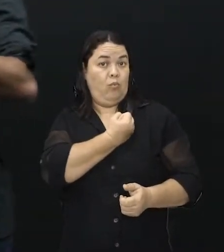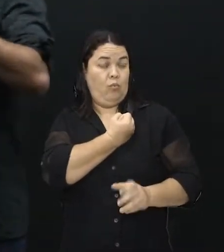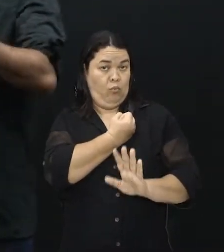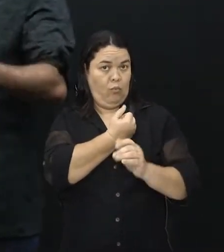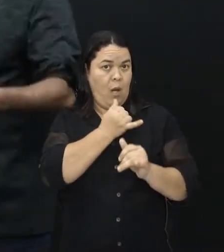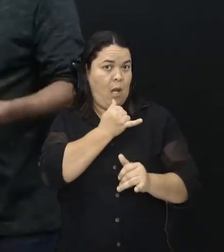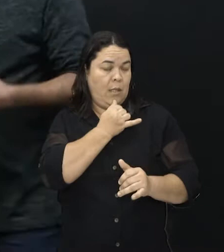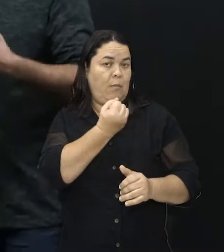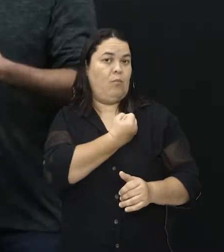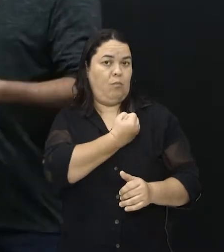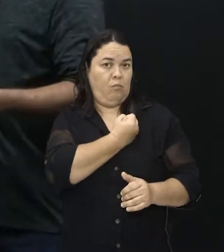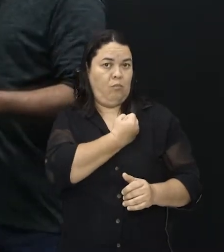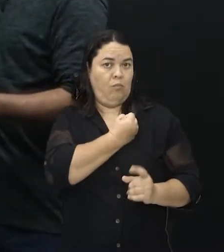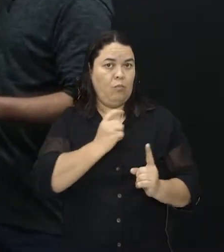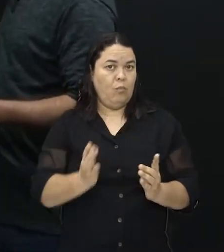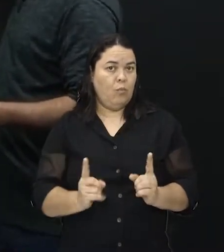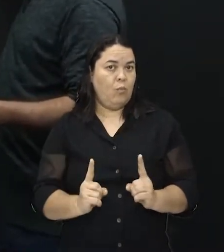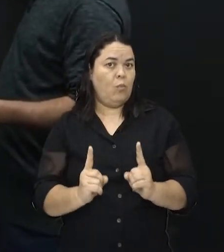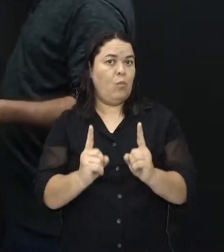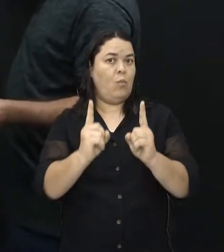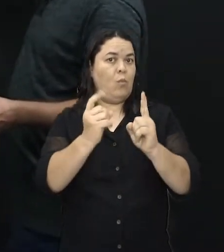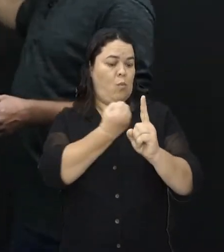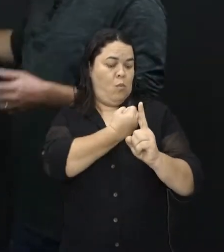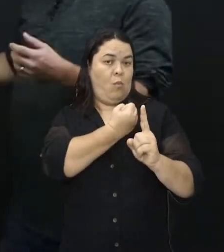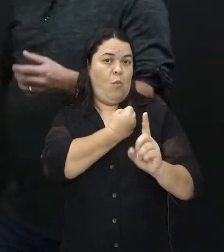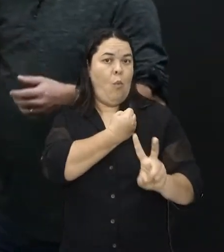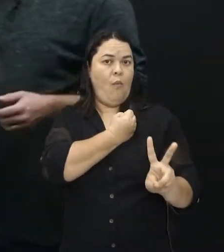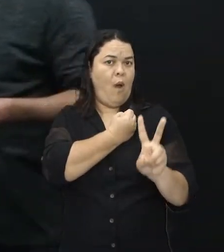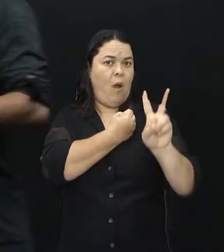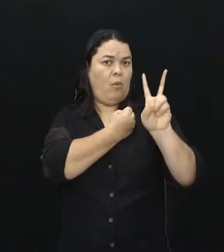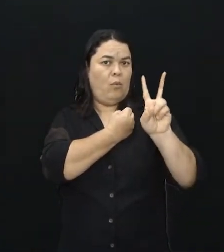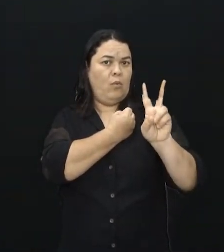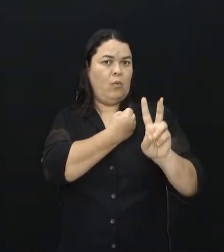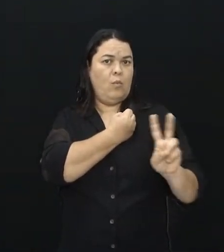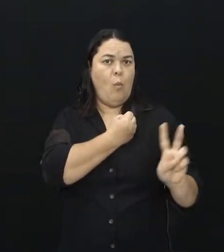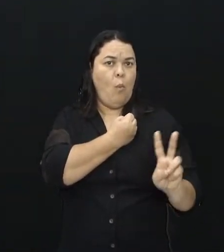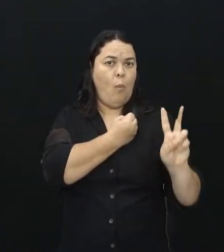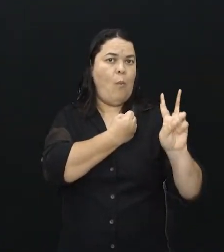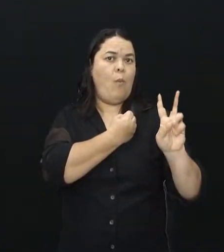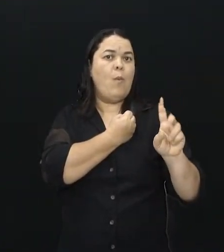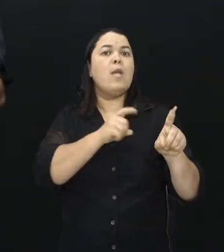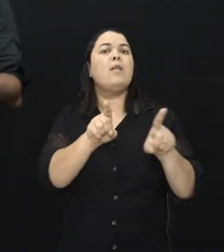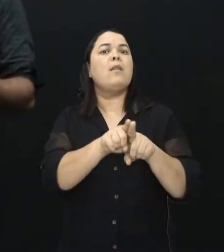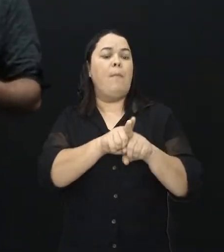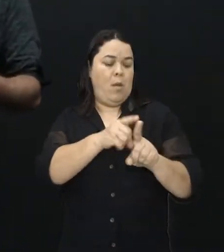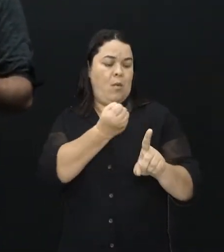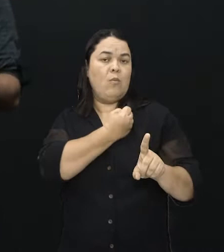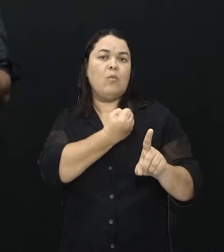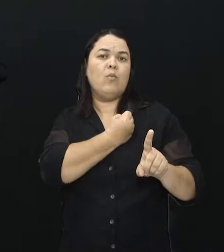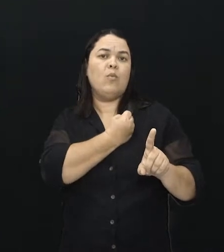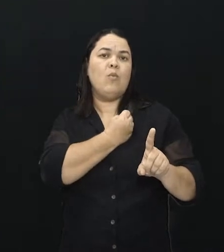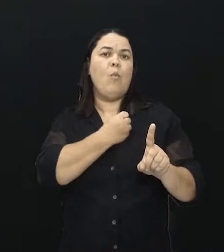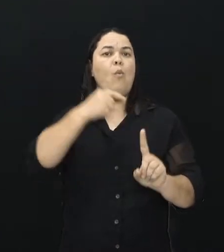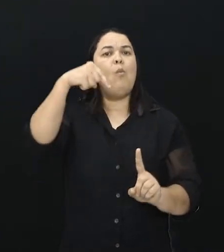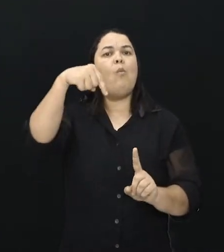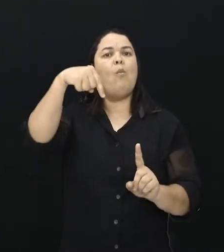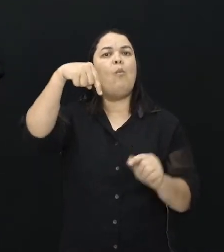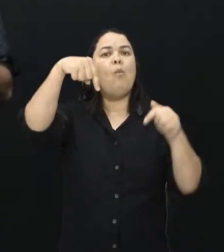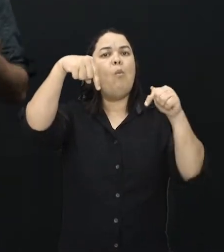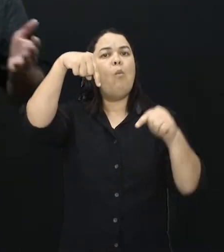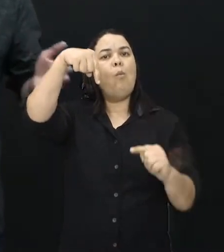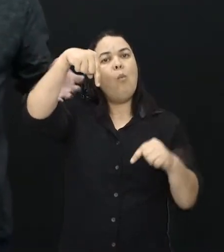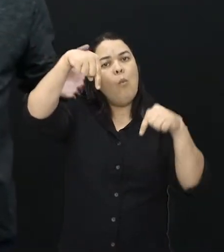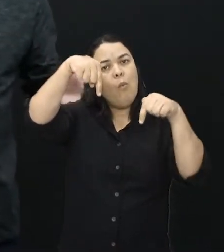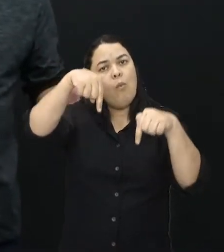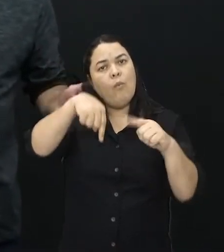seja diretamente proporcional a alguns valores e esse mesmo número também ser inversamente proporcional